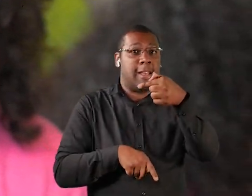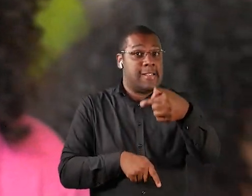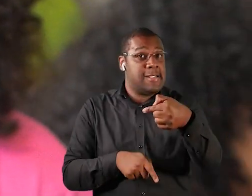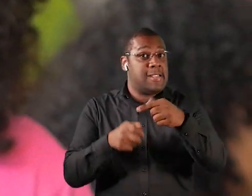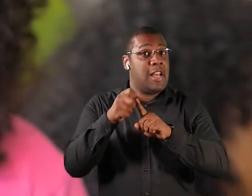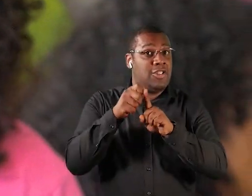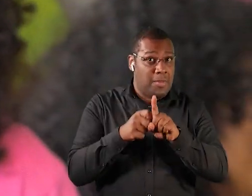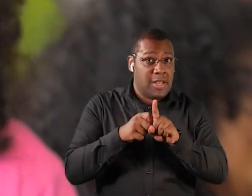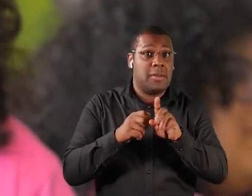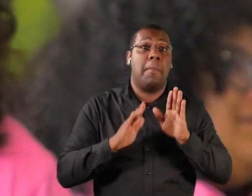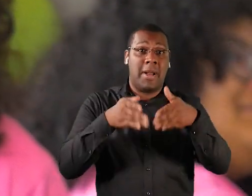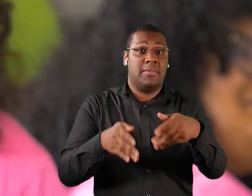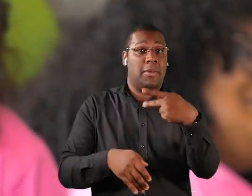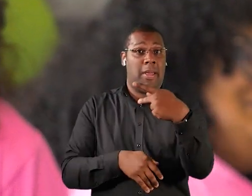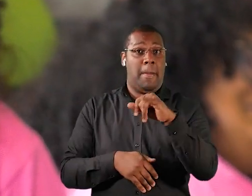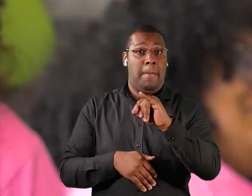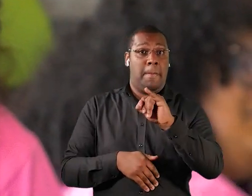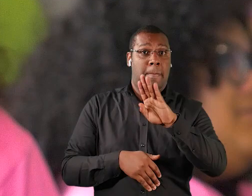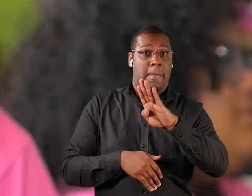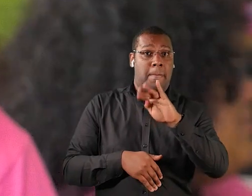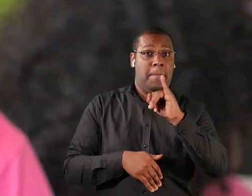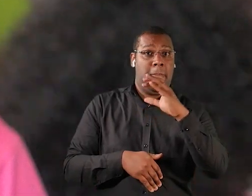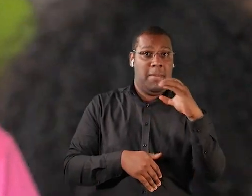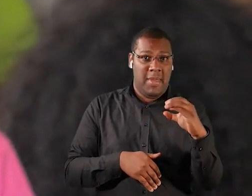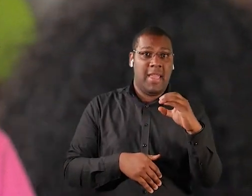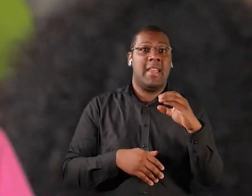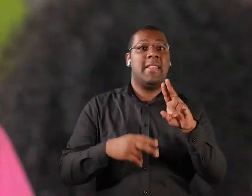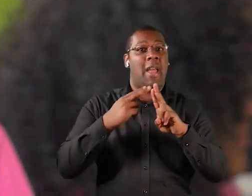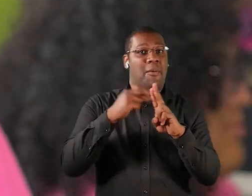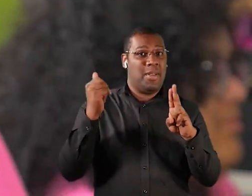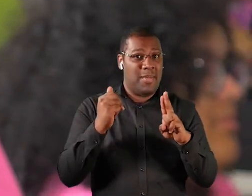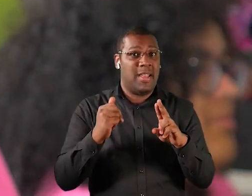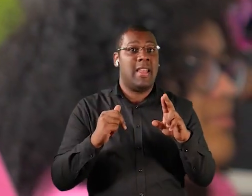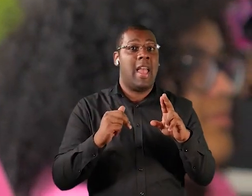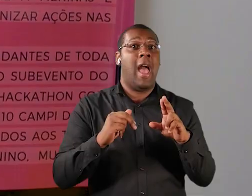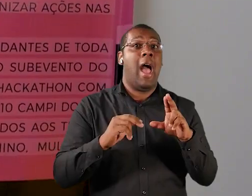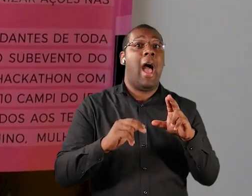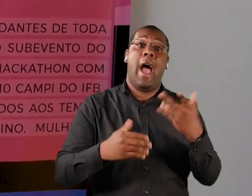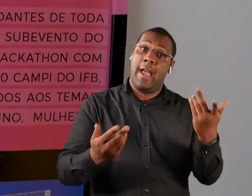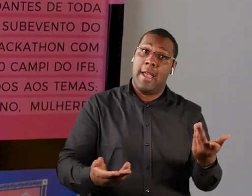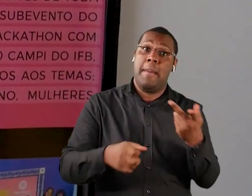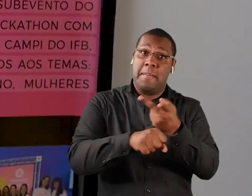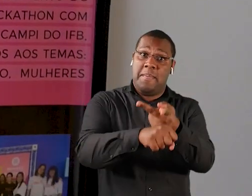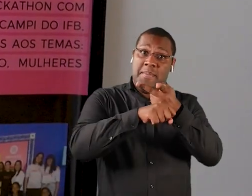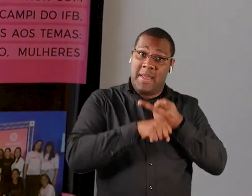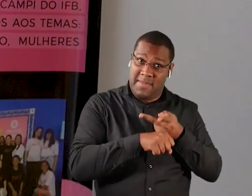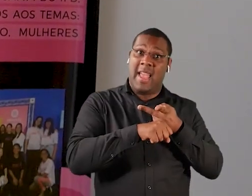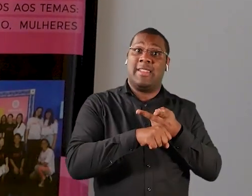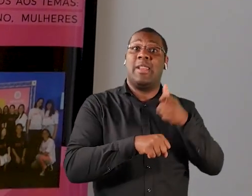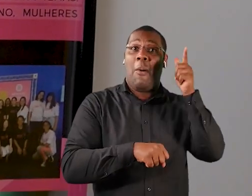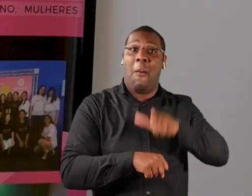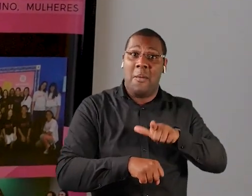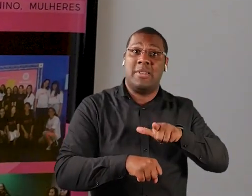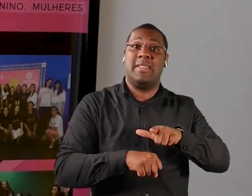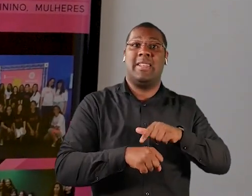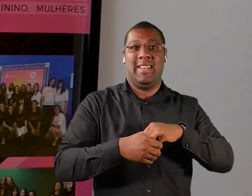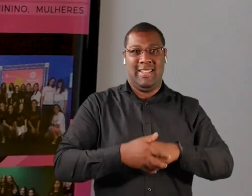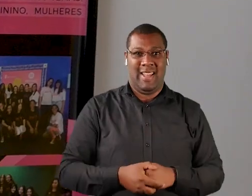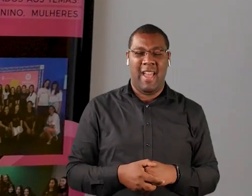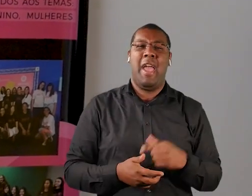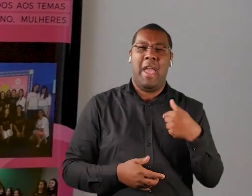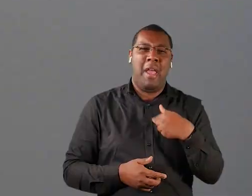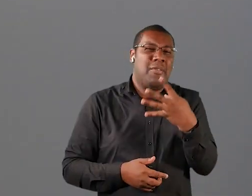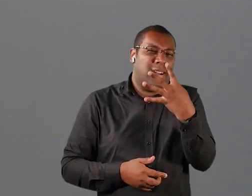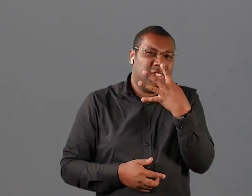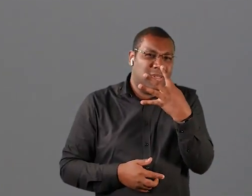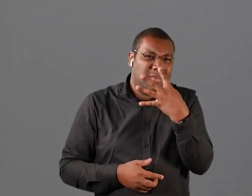7 meses, participei de PIBIC da UNB, ganhei o prêmio destaque no Congresso de Iniciação Científica e tudo isso graças à Menina na Ciência. Porque eu acho fantástico